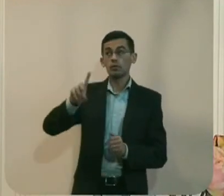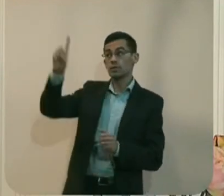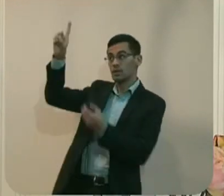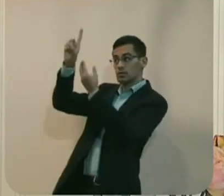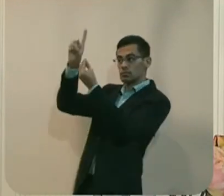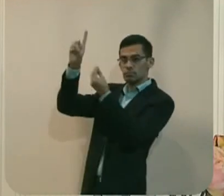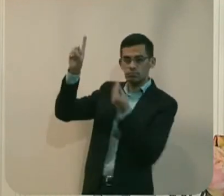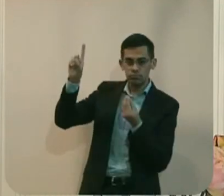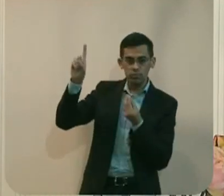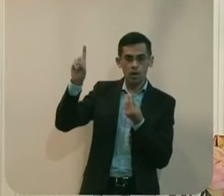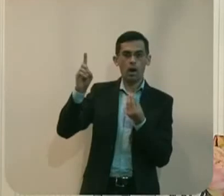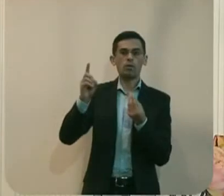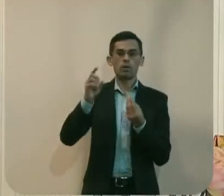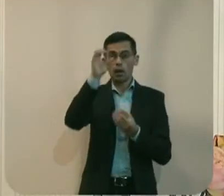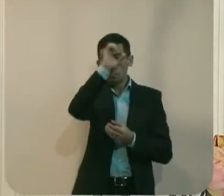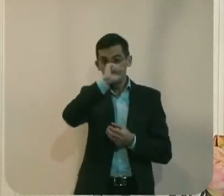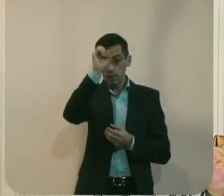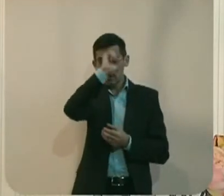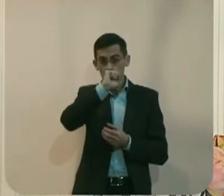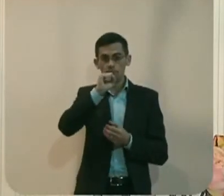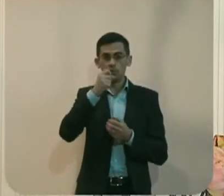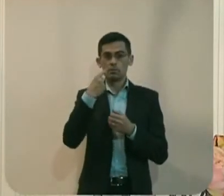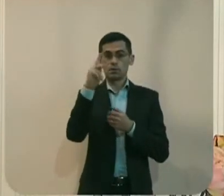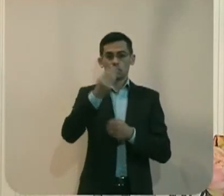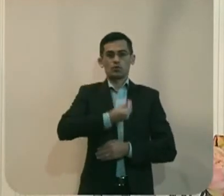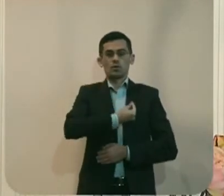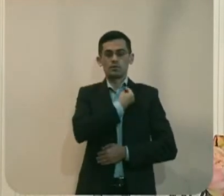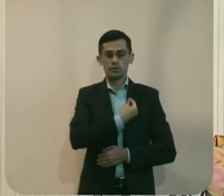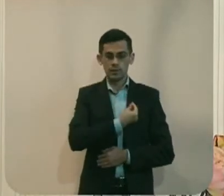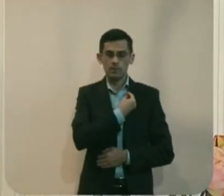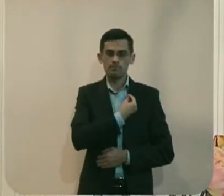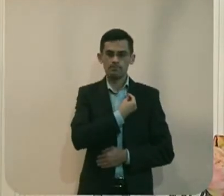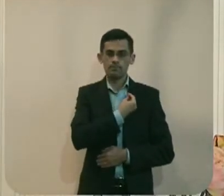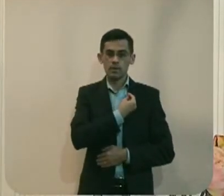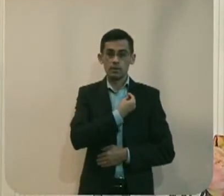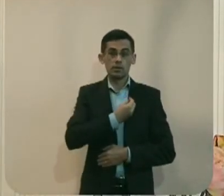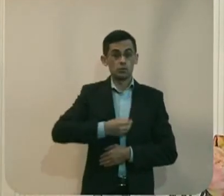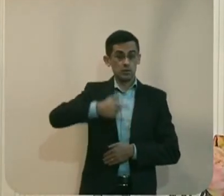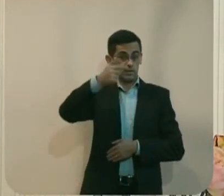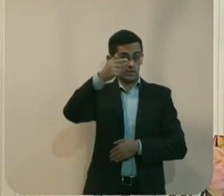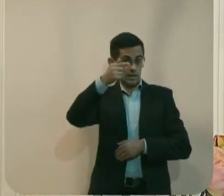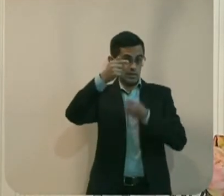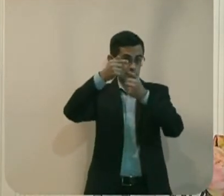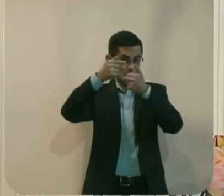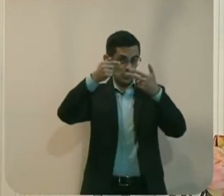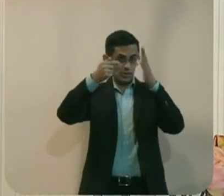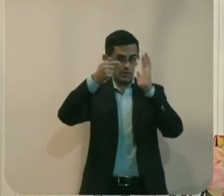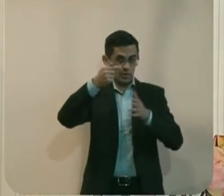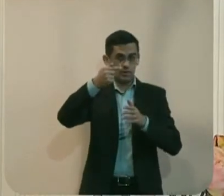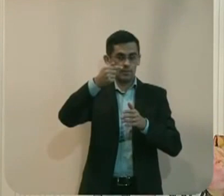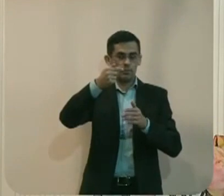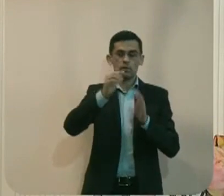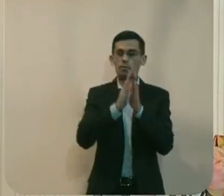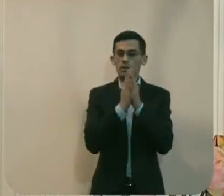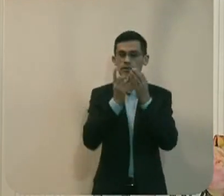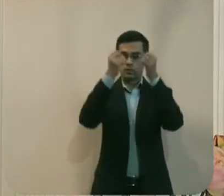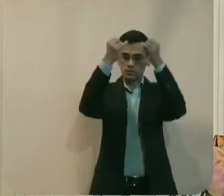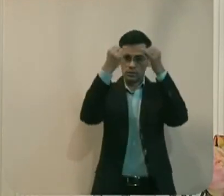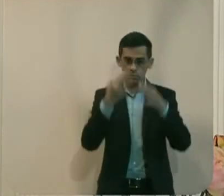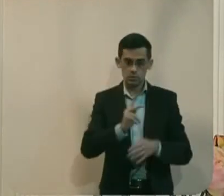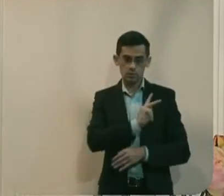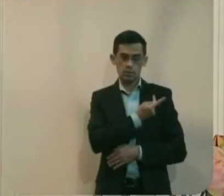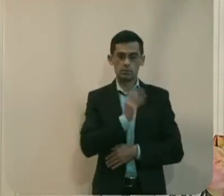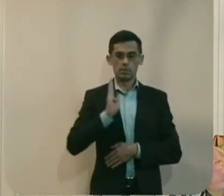na palavra de Deus nesse texto para a sua vida. Na verdade, esse é o 7º recurso. A palavra de Deus diz